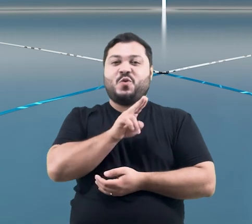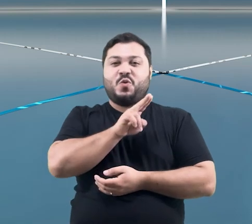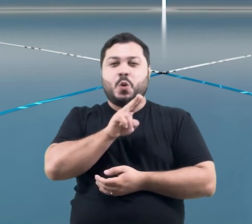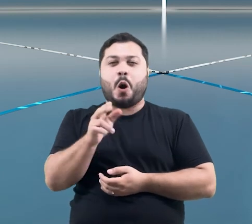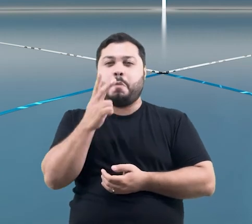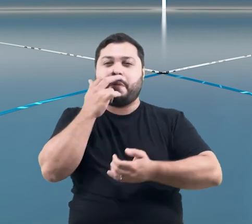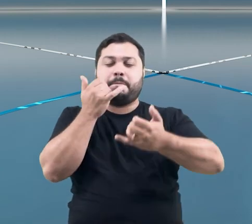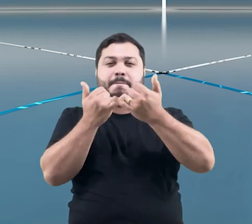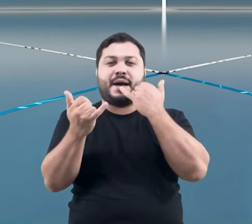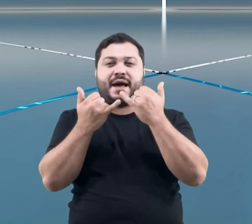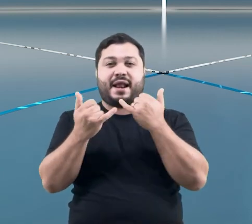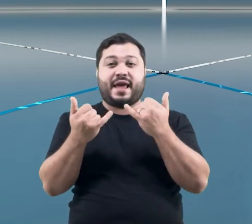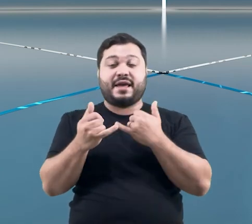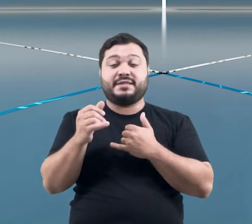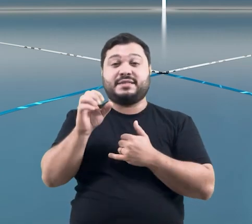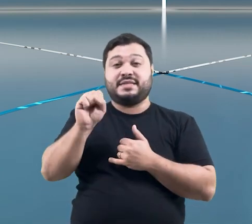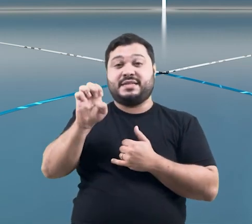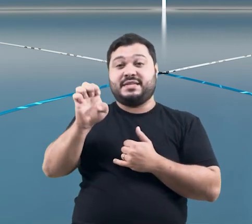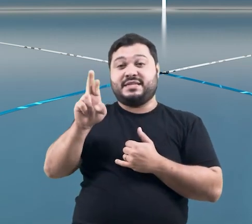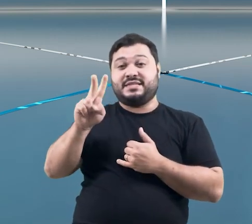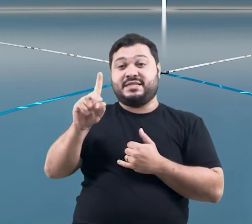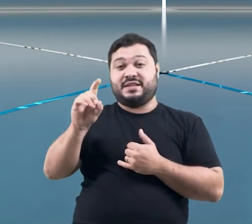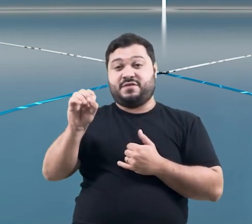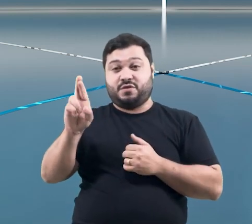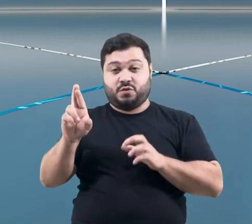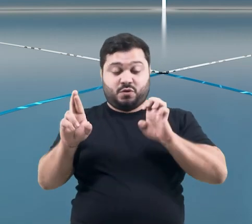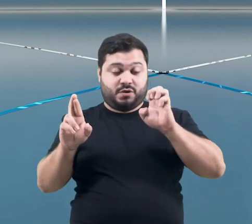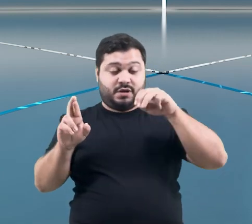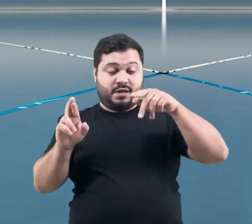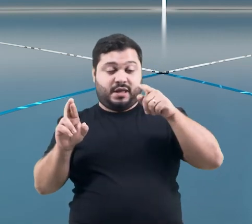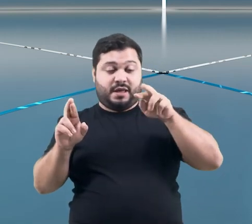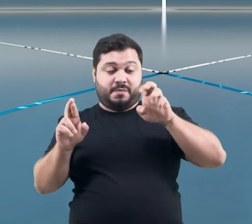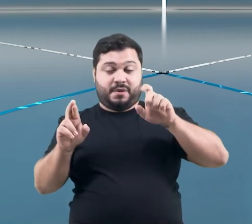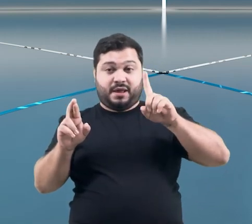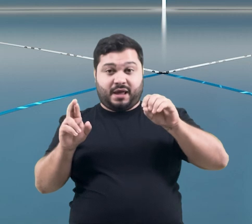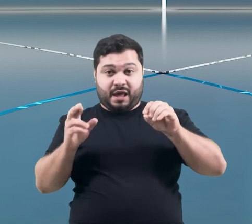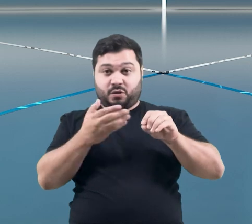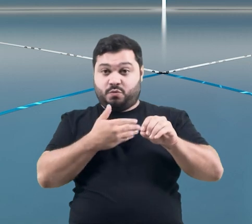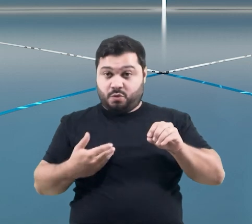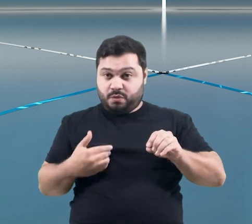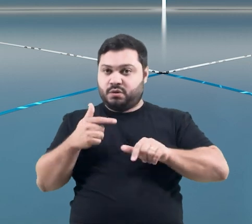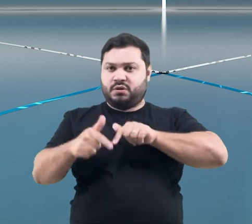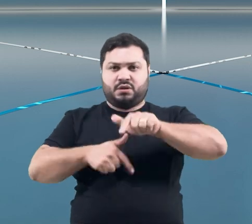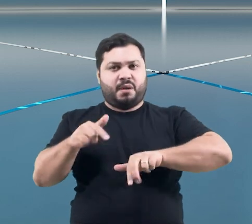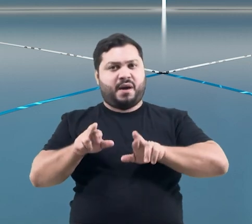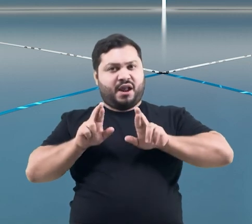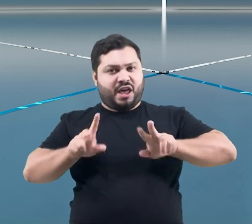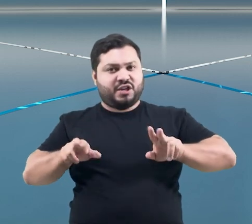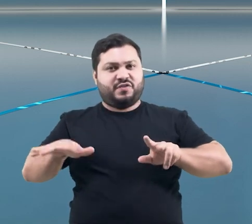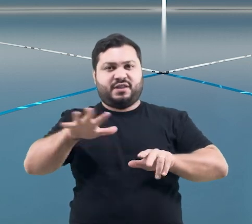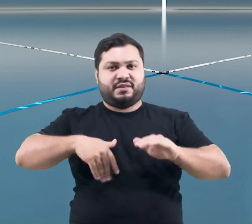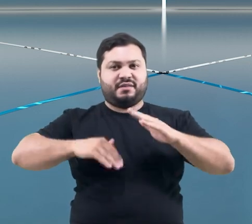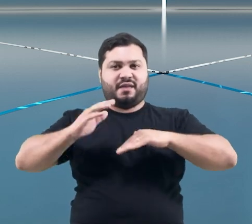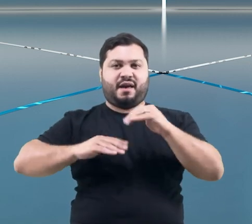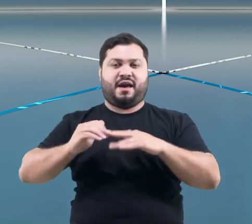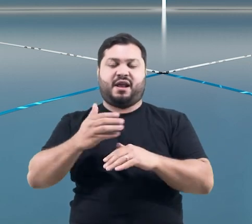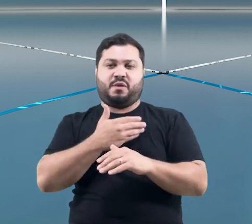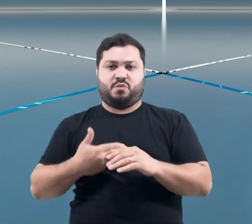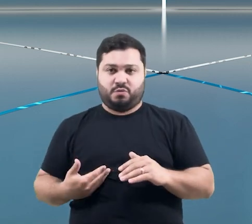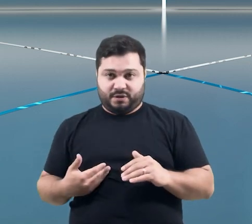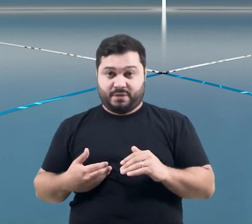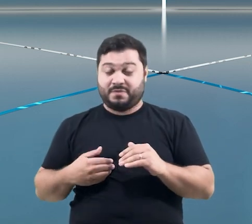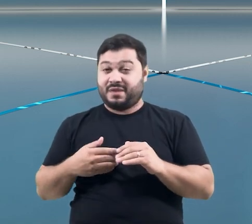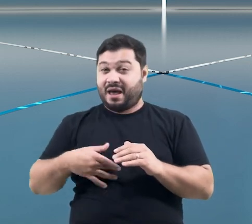Apesar da nomenclatura parecida, servidor e empregado público dizem respeito a atuações bem distintas dentro da